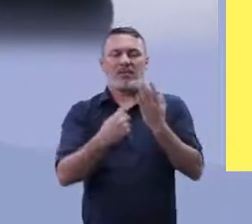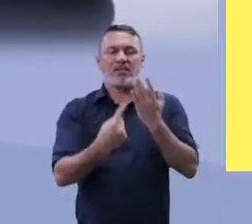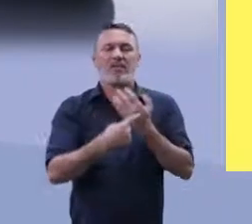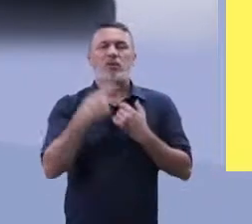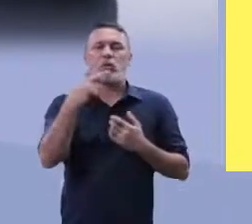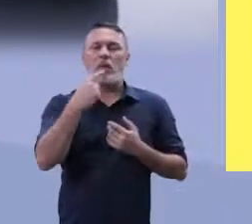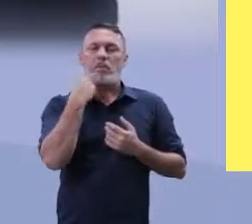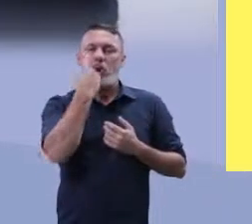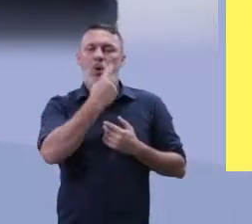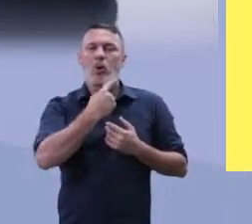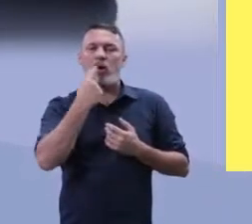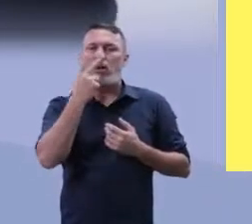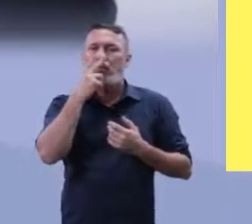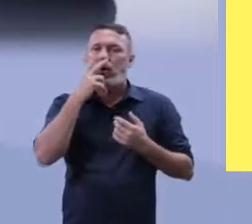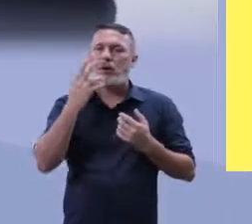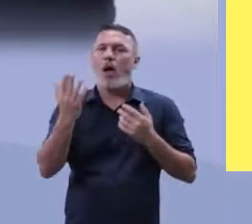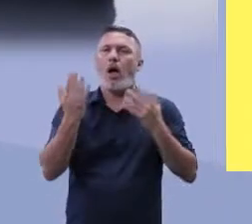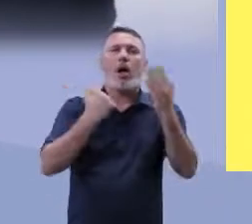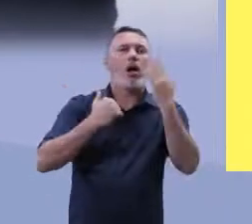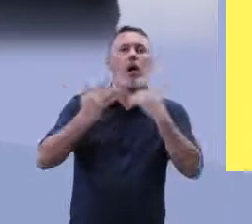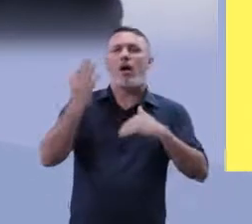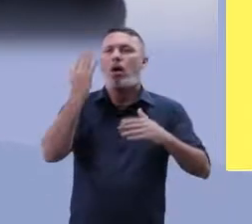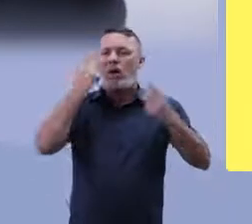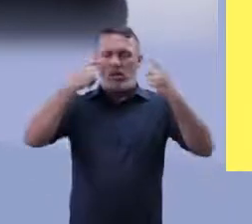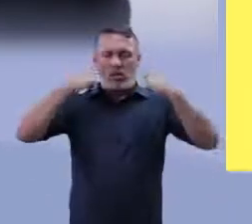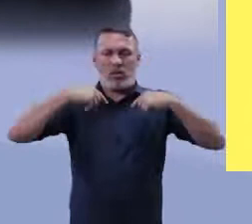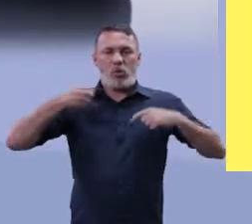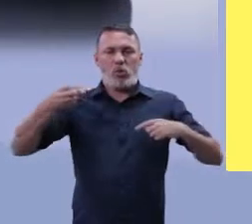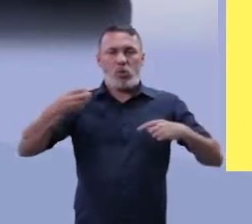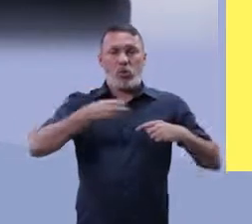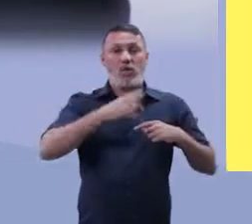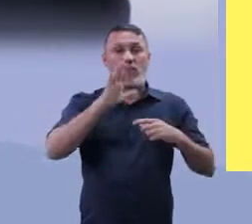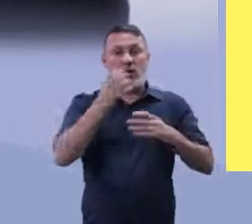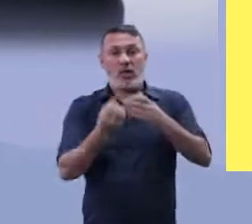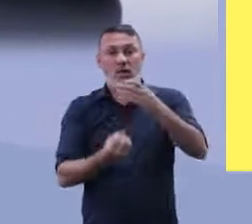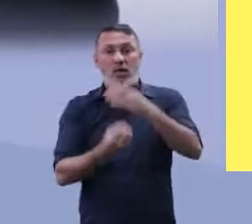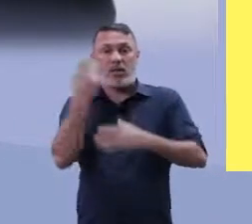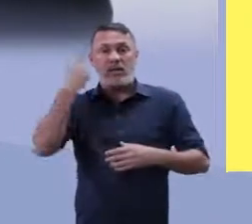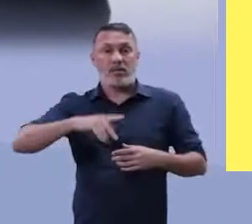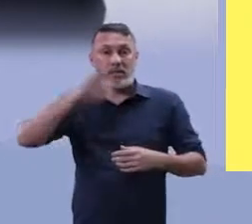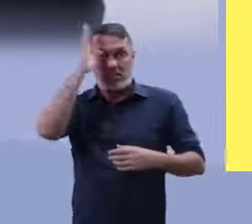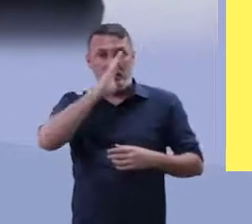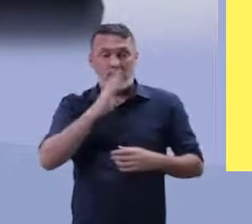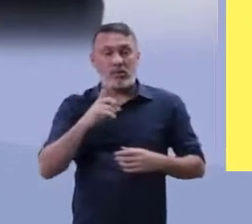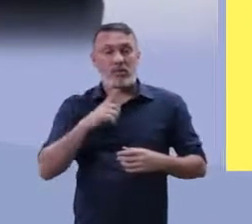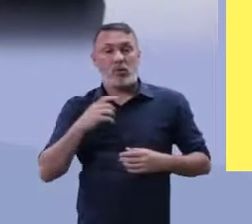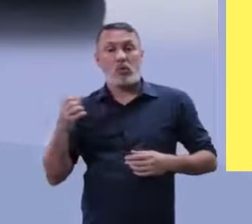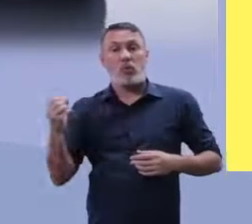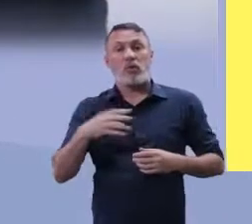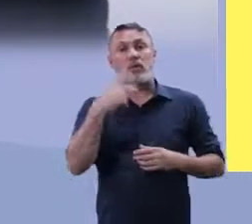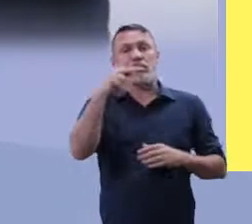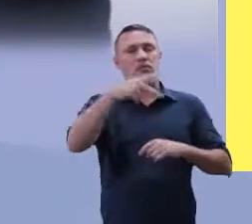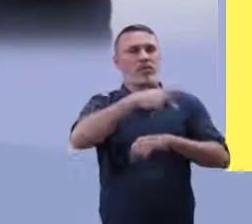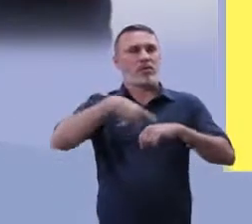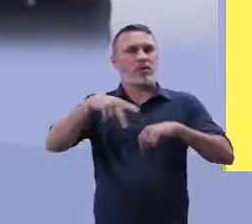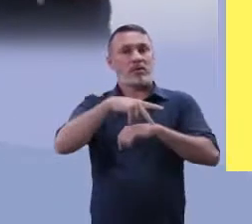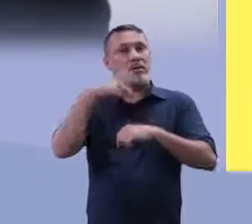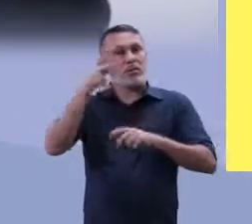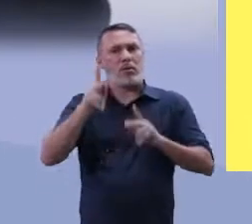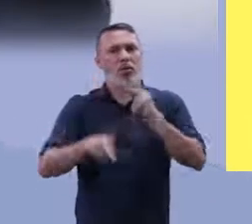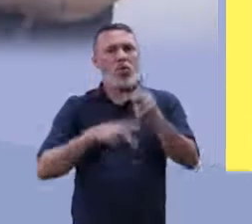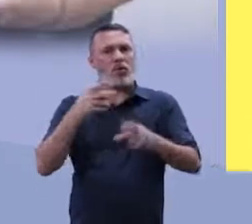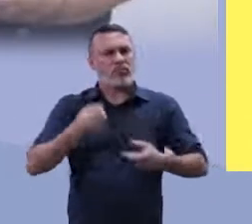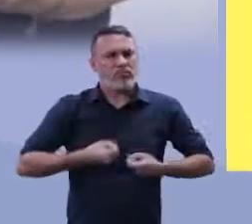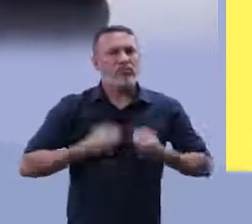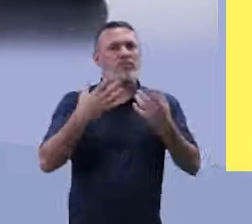novo, degluta o novo, mas crie no teu país algo que seja do teu país,